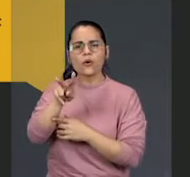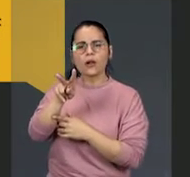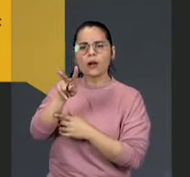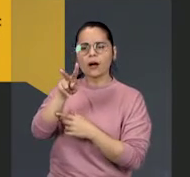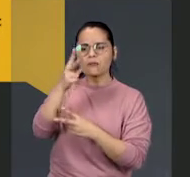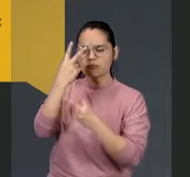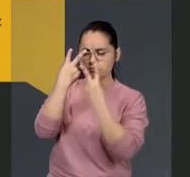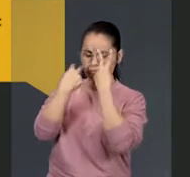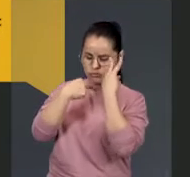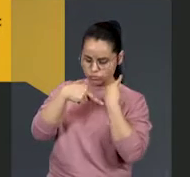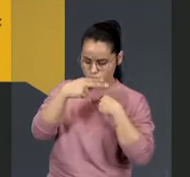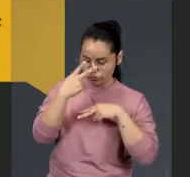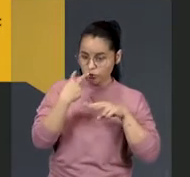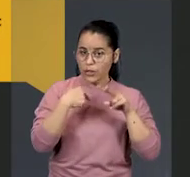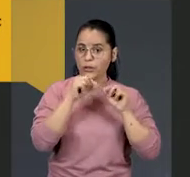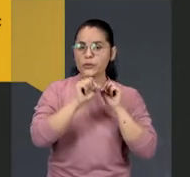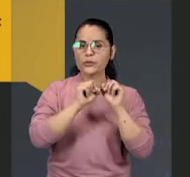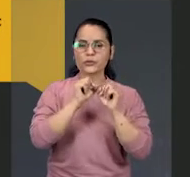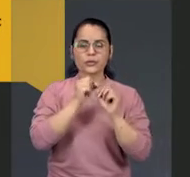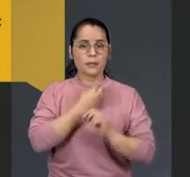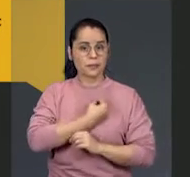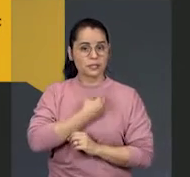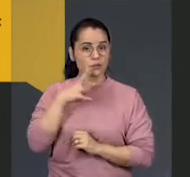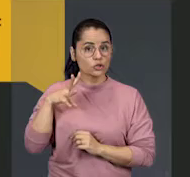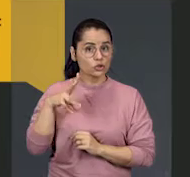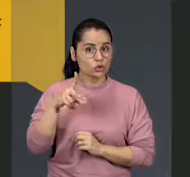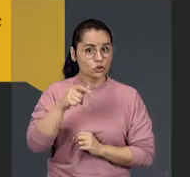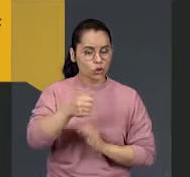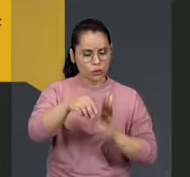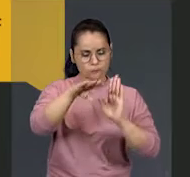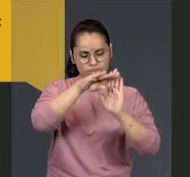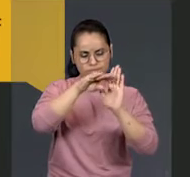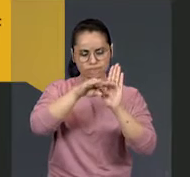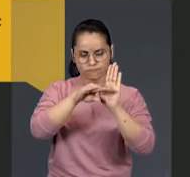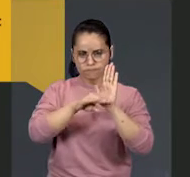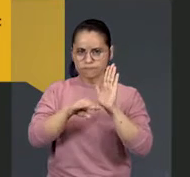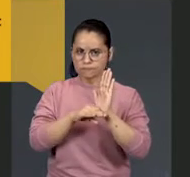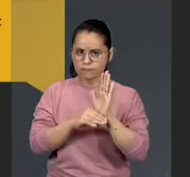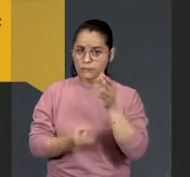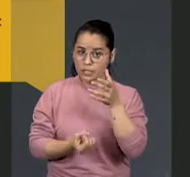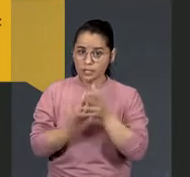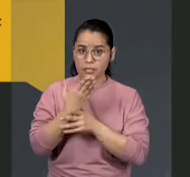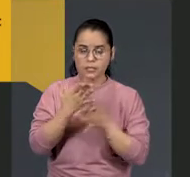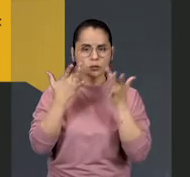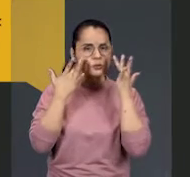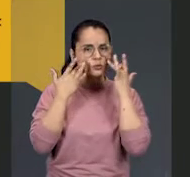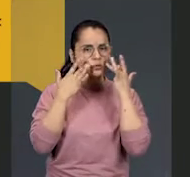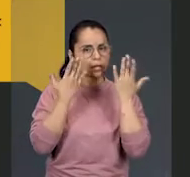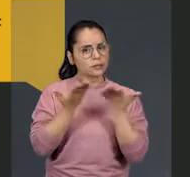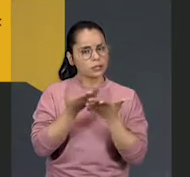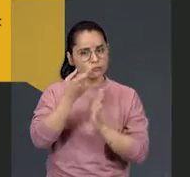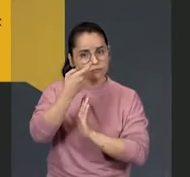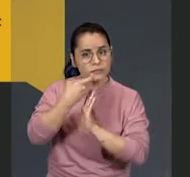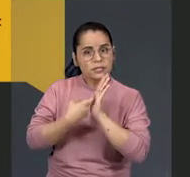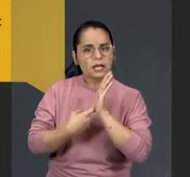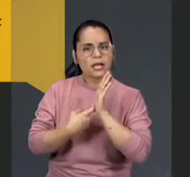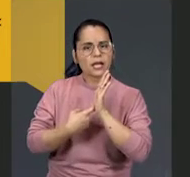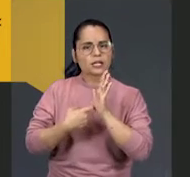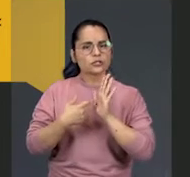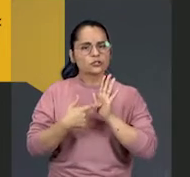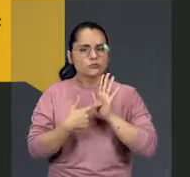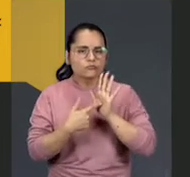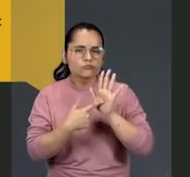de si. Ele participará de todas as etapas de criação de um espetáculo: texto,